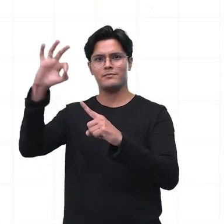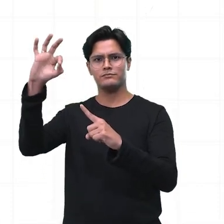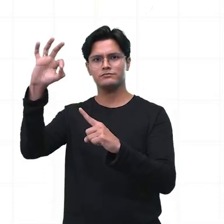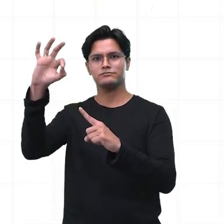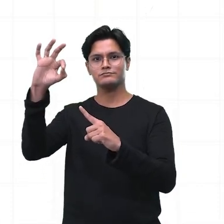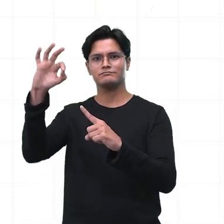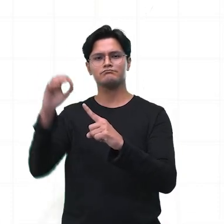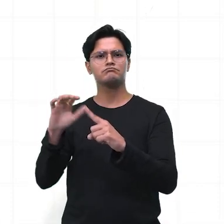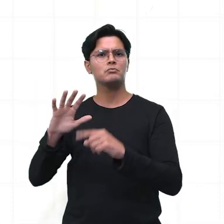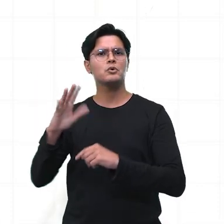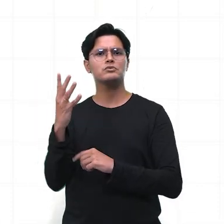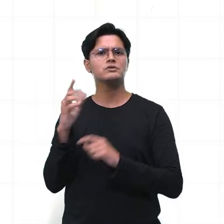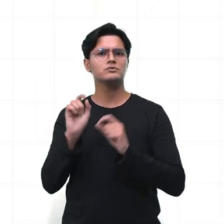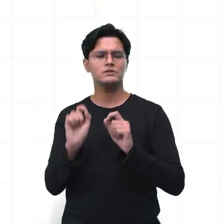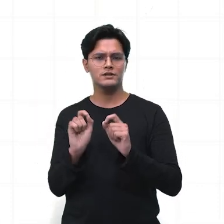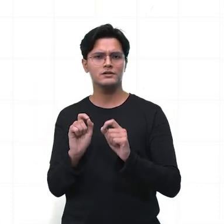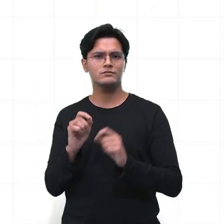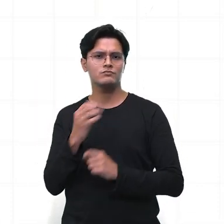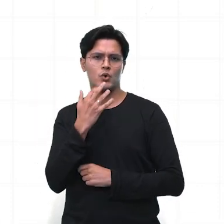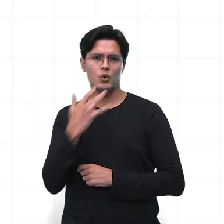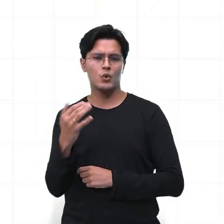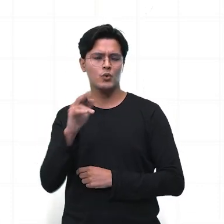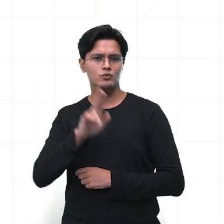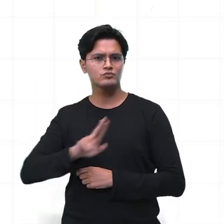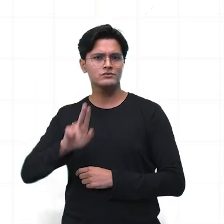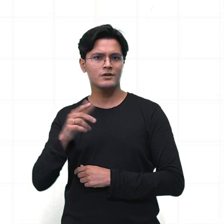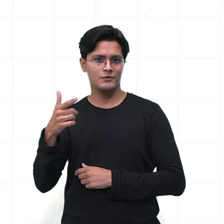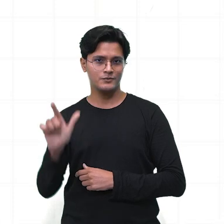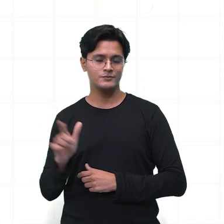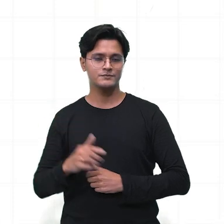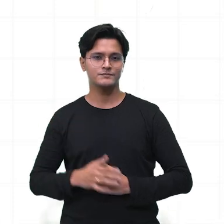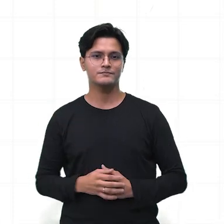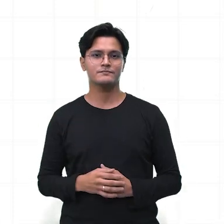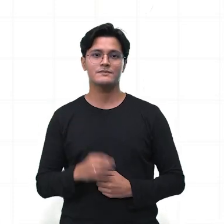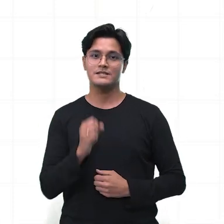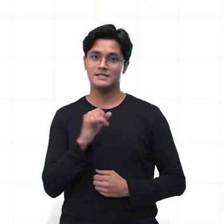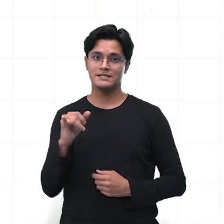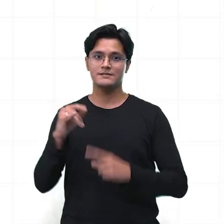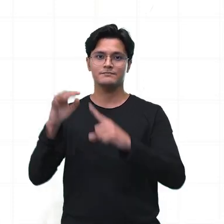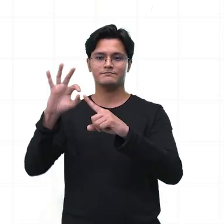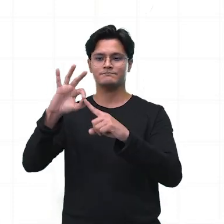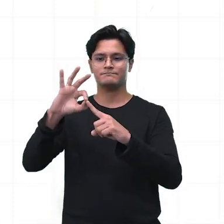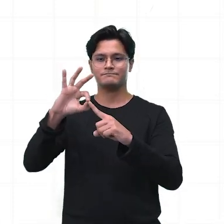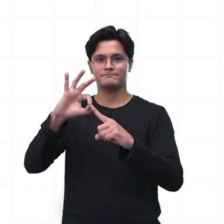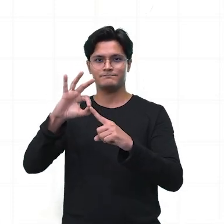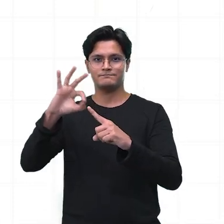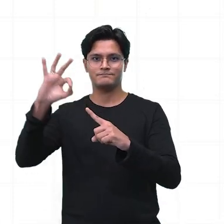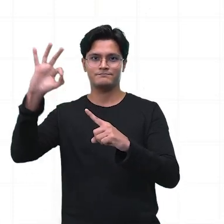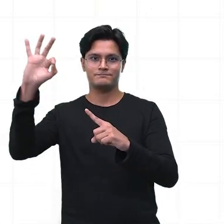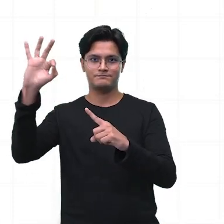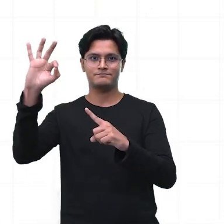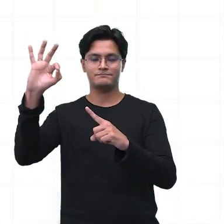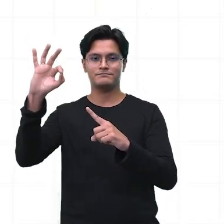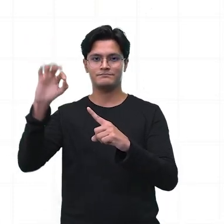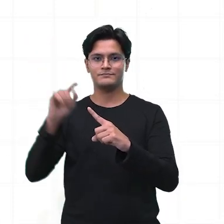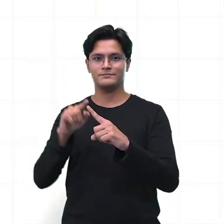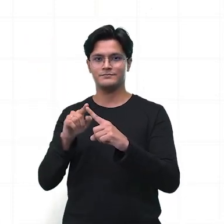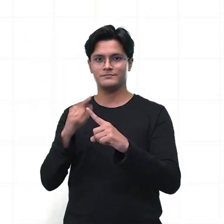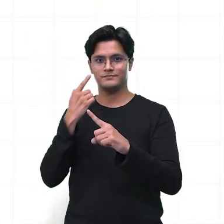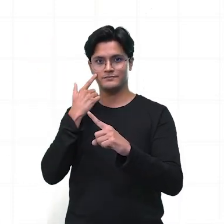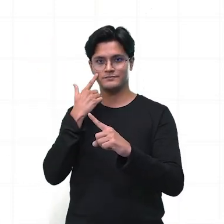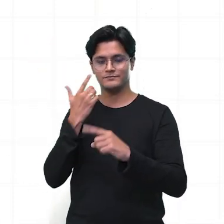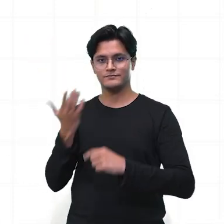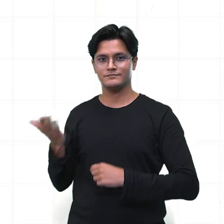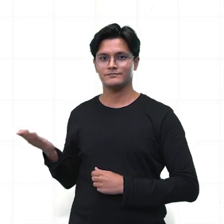acontecer, deixa eu até colocar de outra cor. Se nós prolongarmos esse lado aqui, do que